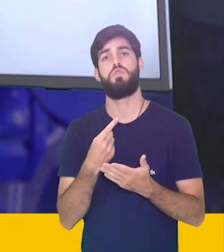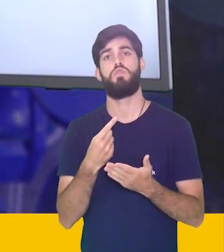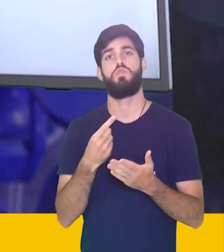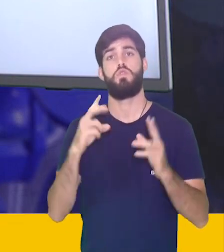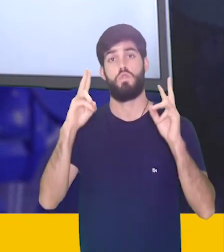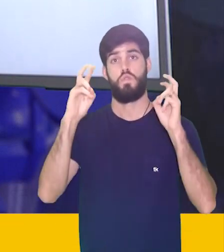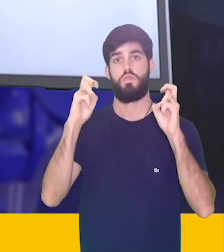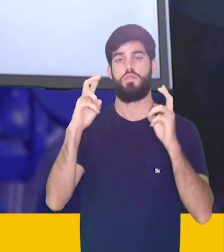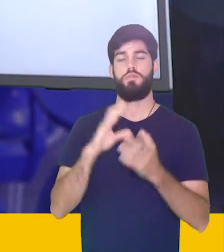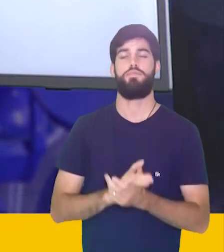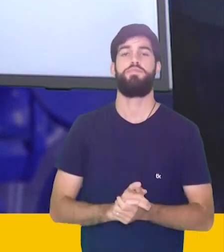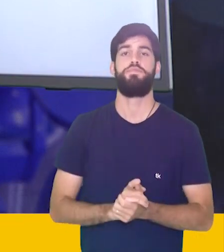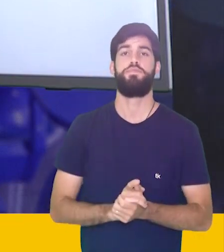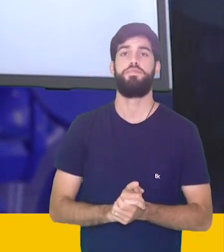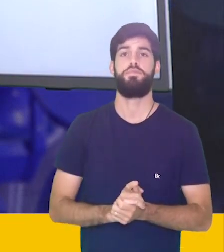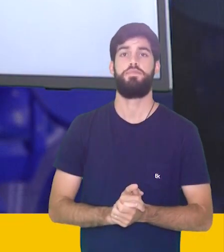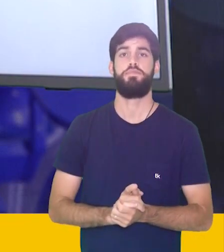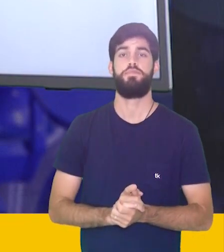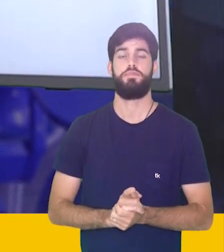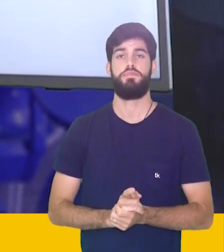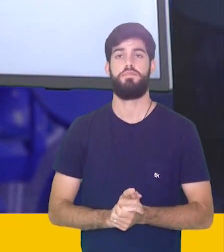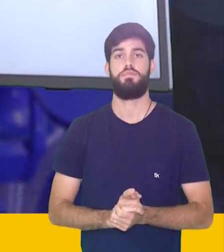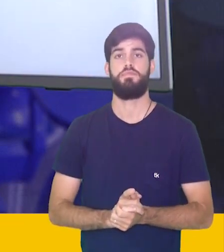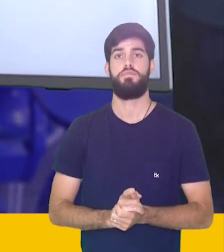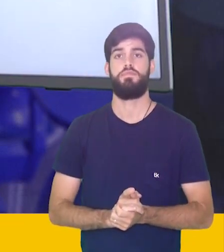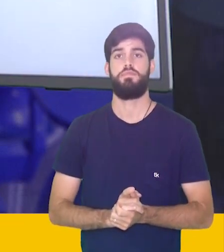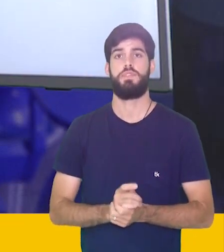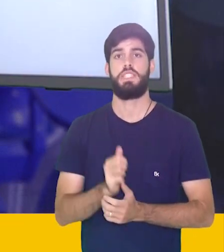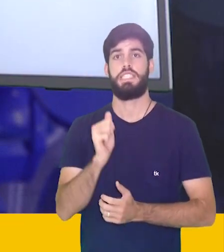o nosso conteúdo.